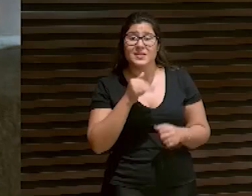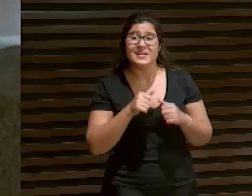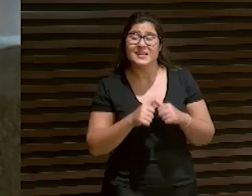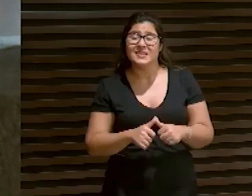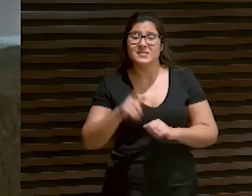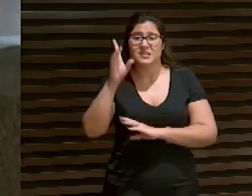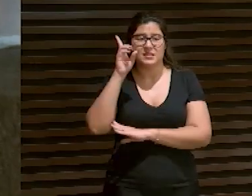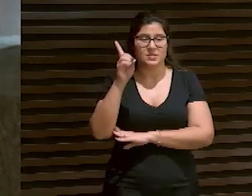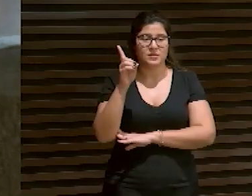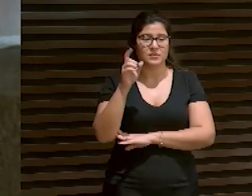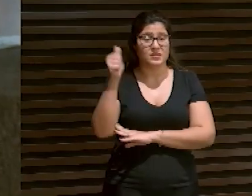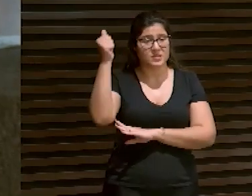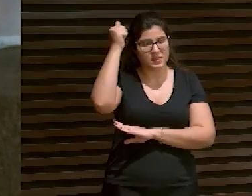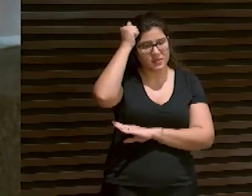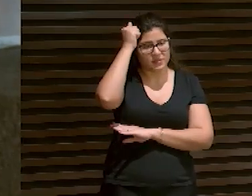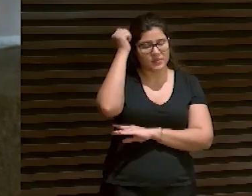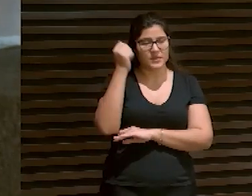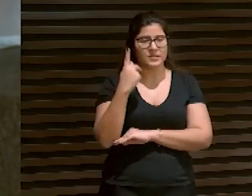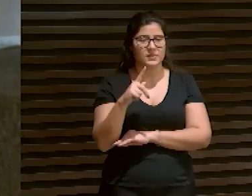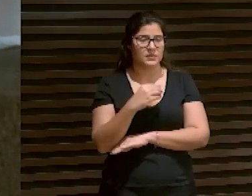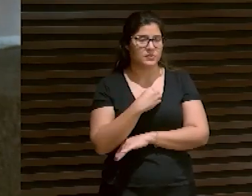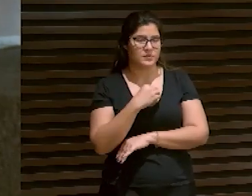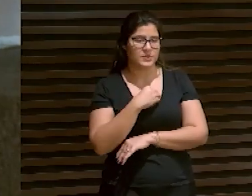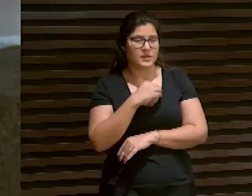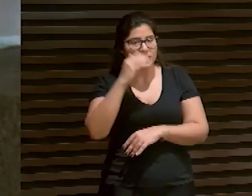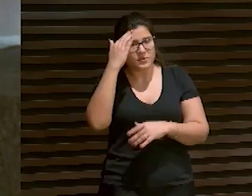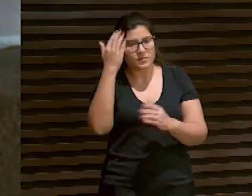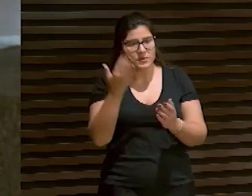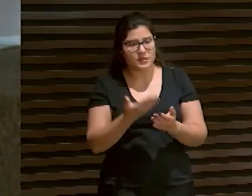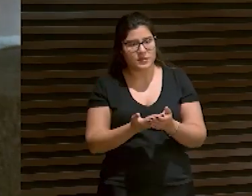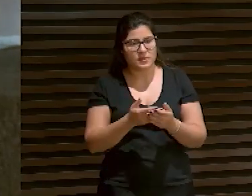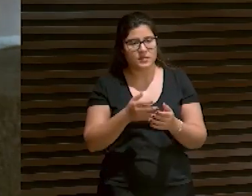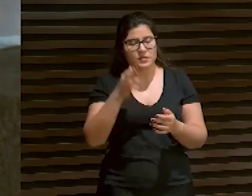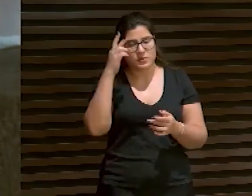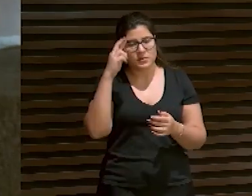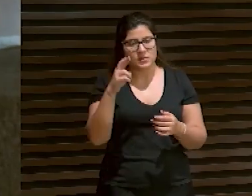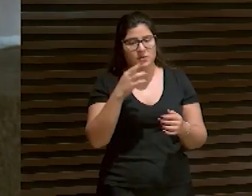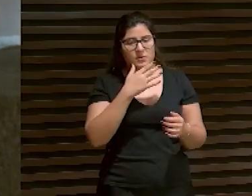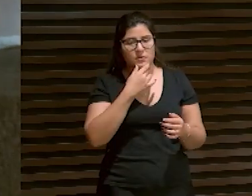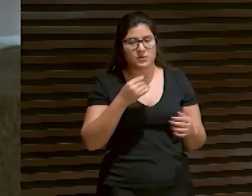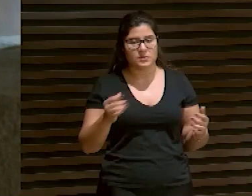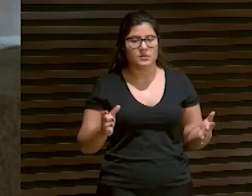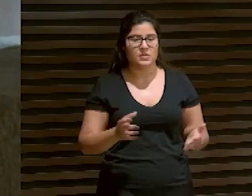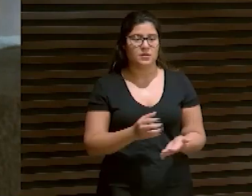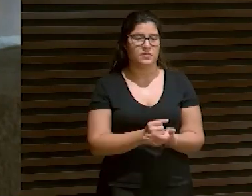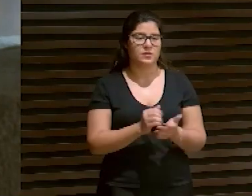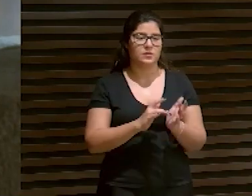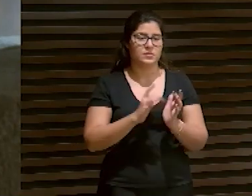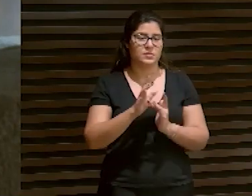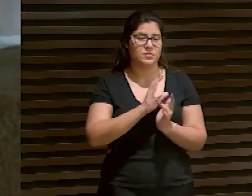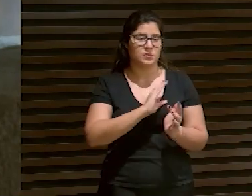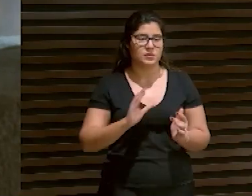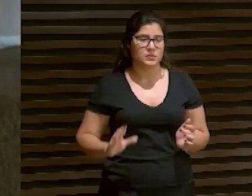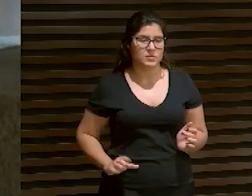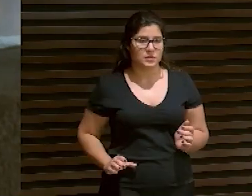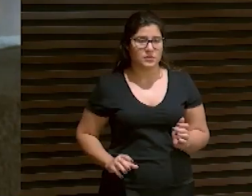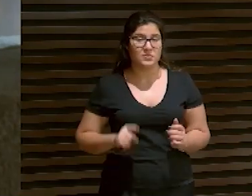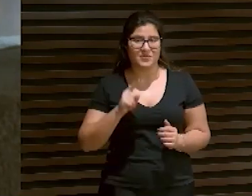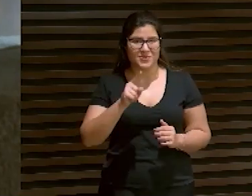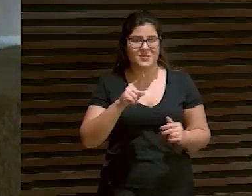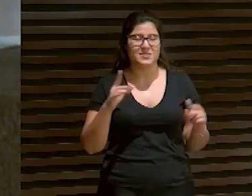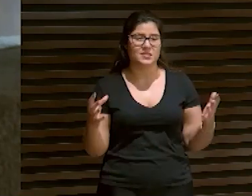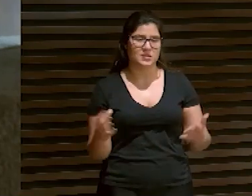seus pecados e crer no Senhor e Salvador Jesus Cristo, eu te garanto, porque Ele disse que você será